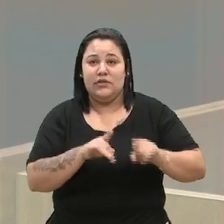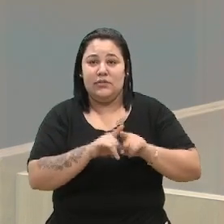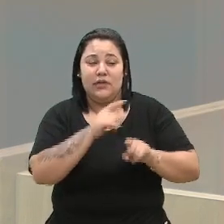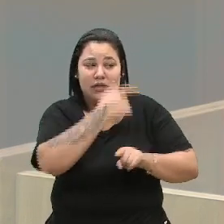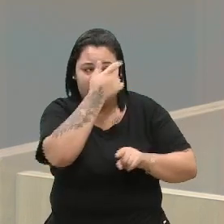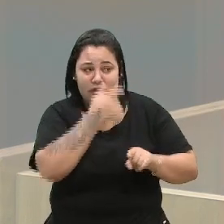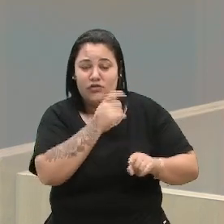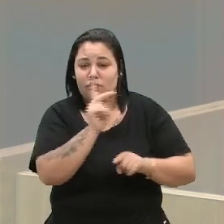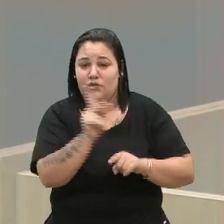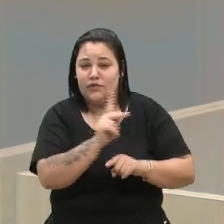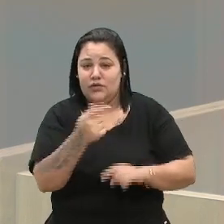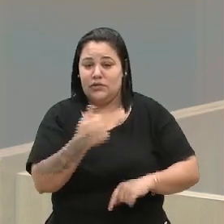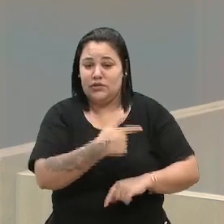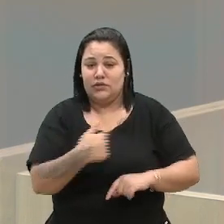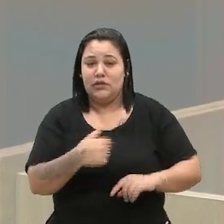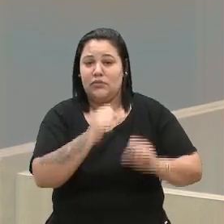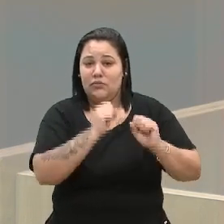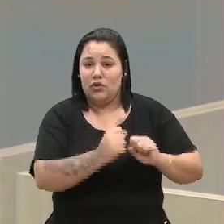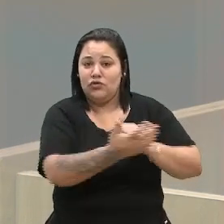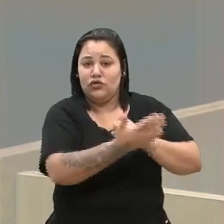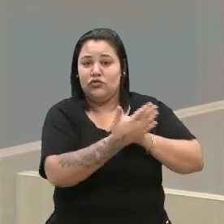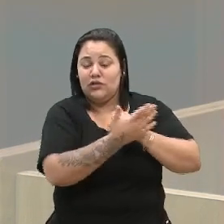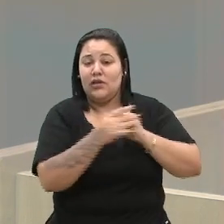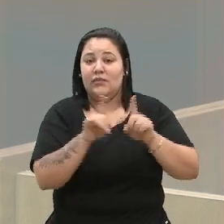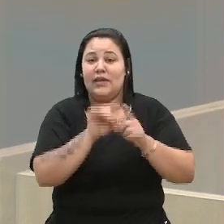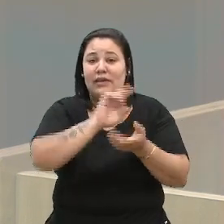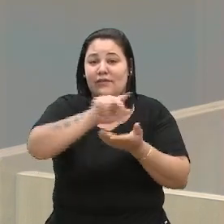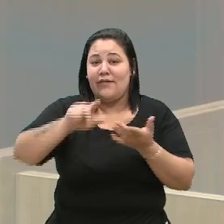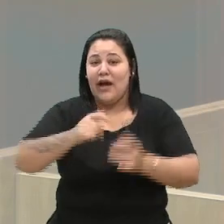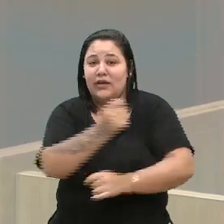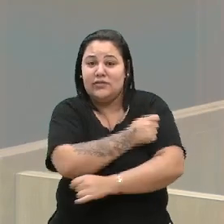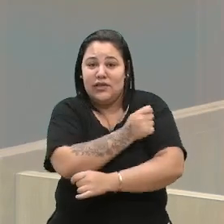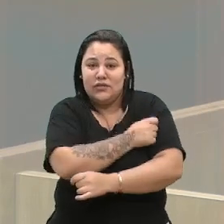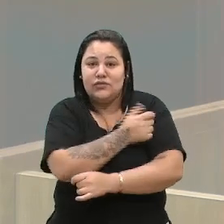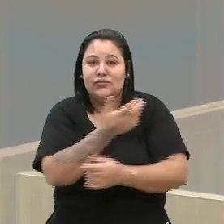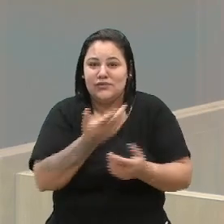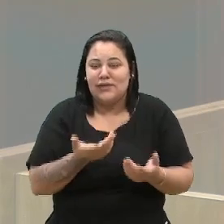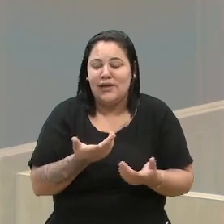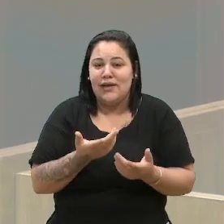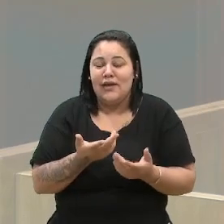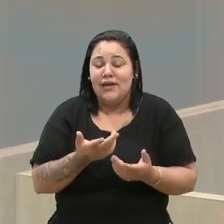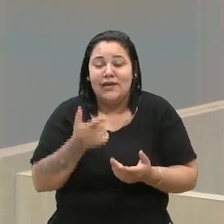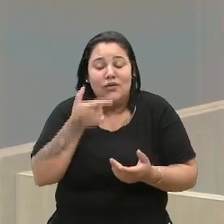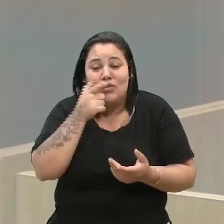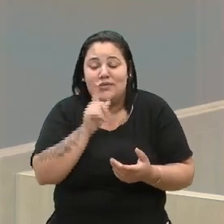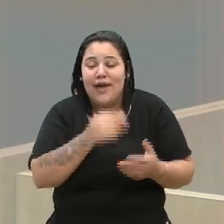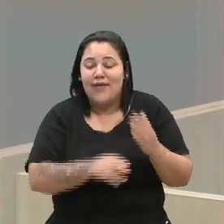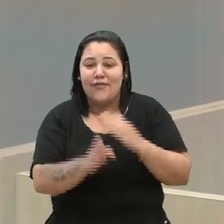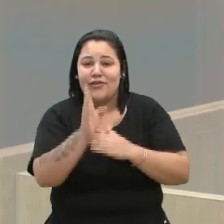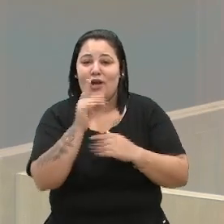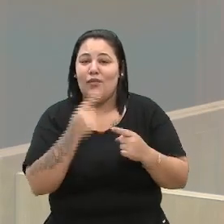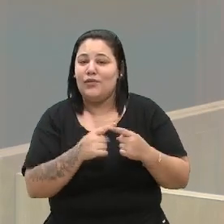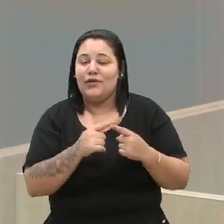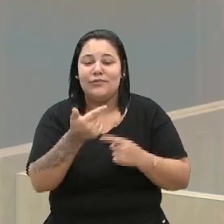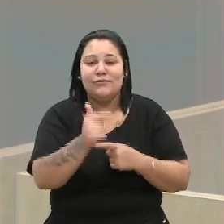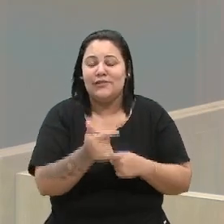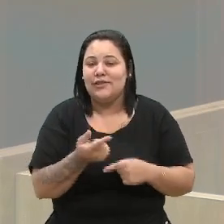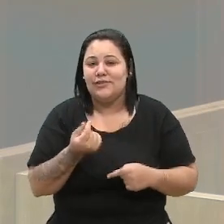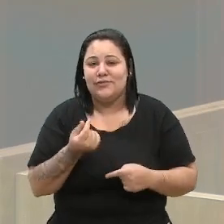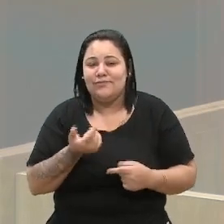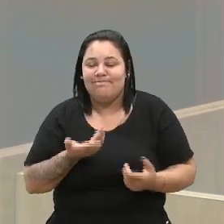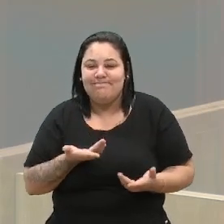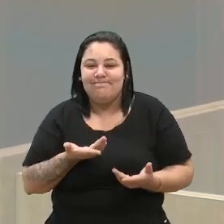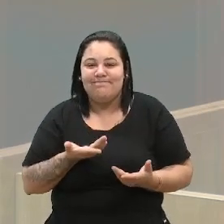nos auxiliar nessa questão, que muitos dos alunos, professor Zanquim, acabam não podendo fazer essa viagem. E justamente